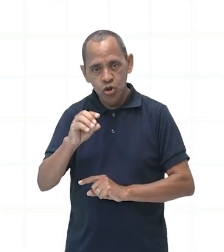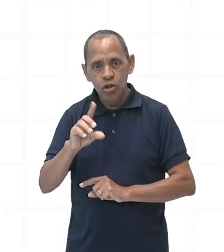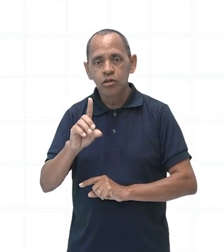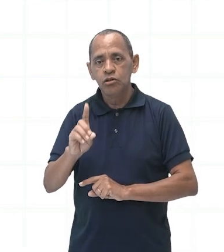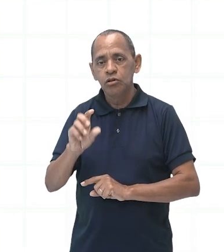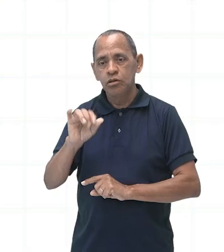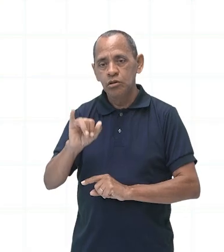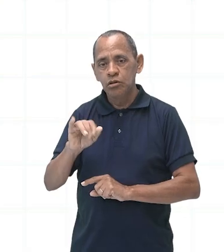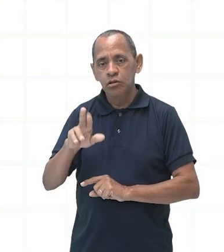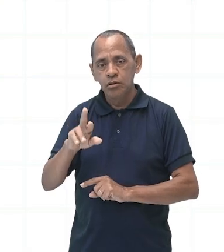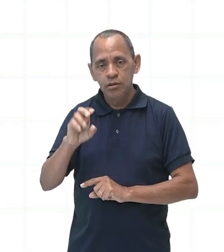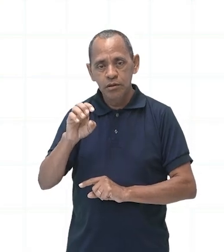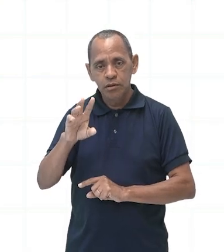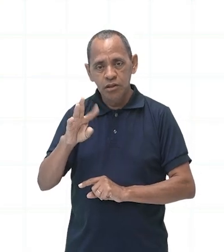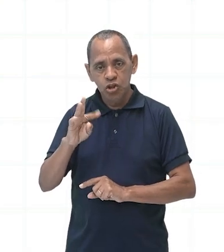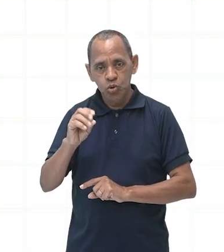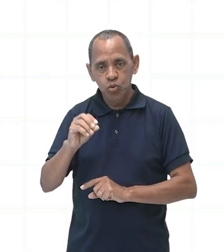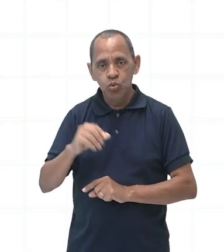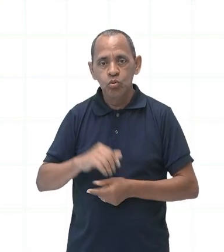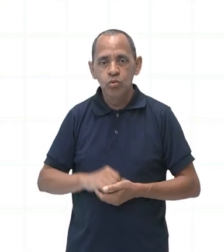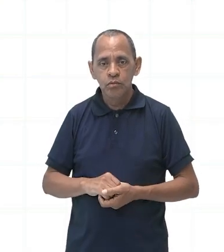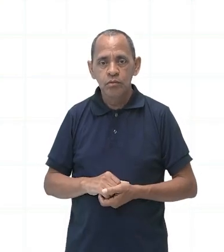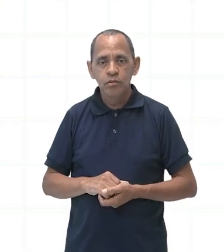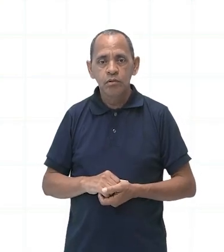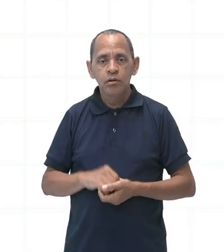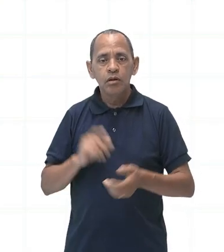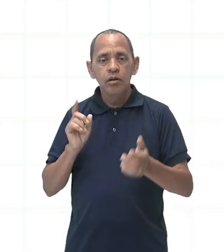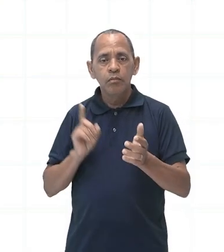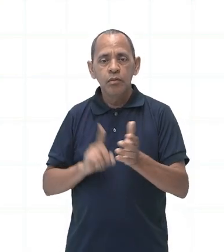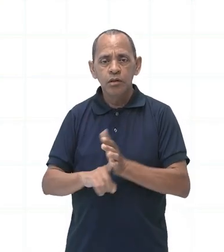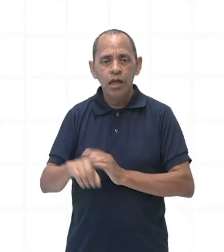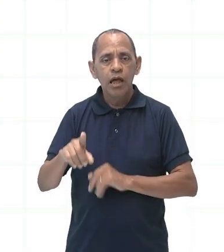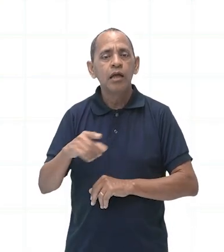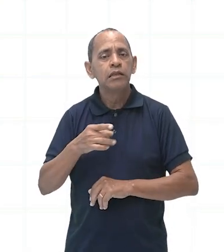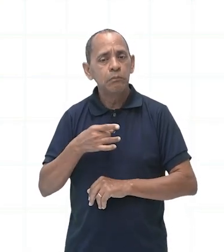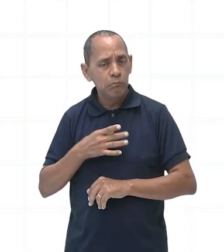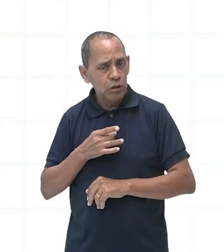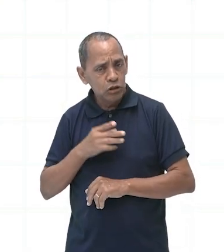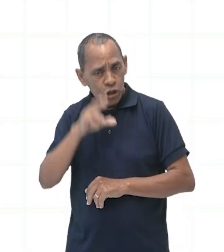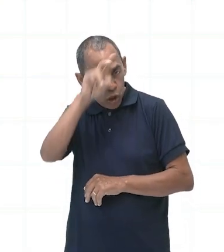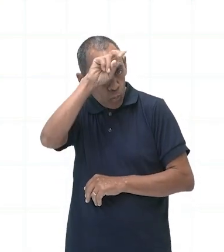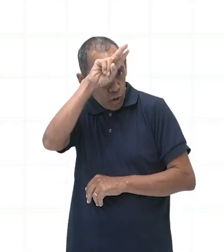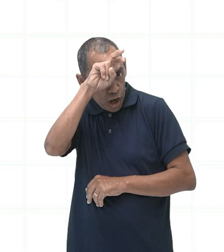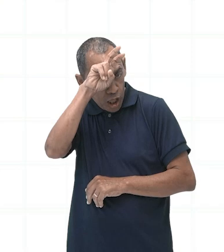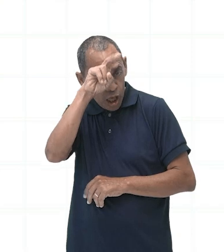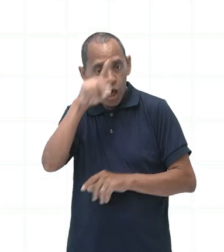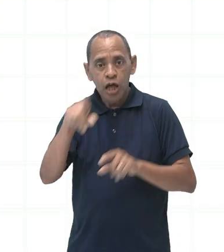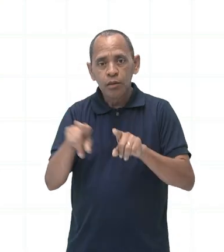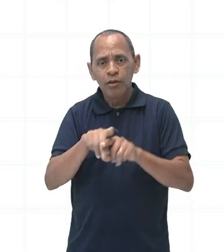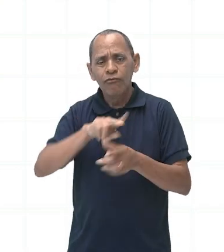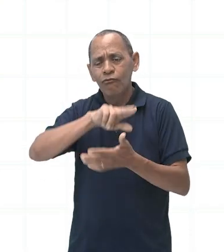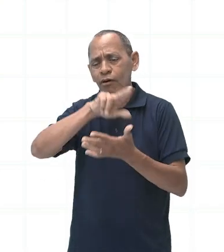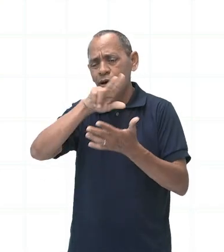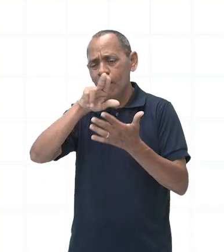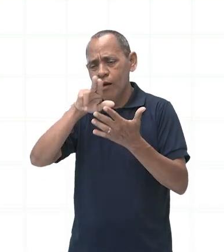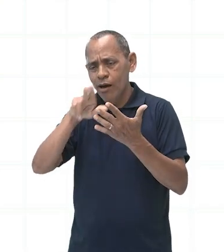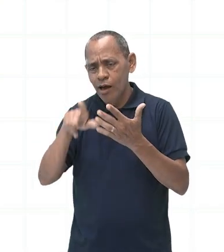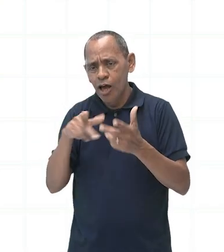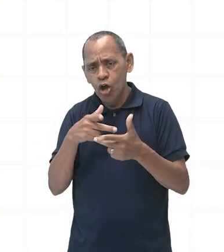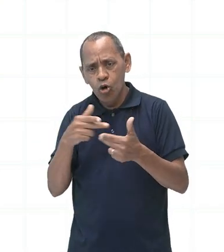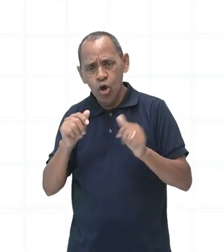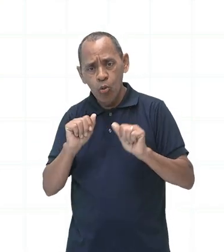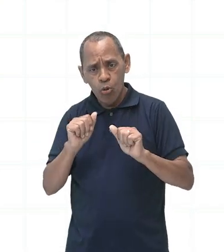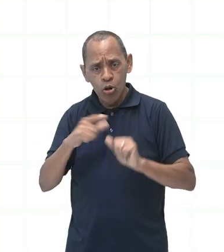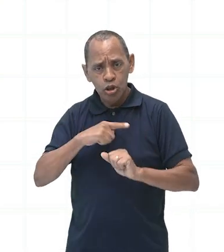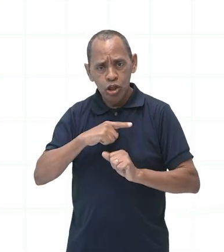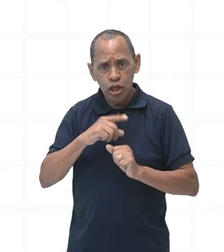aí, pergunta, né? Se eu digo que as crianças têm medo, você vai me perguntar, tem medo do quê, professora? Ora, pode ter medo de barata,